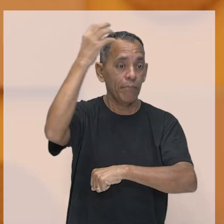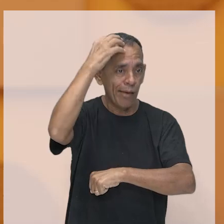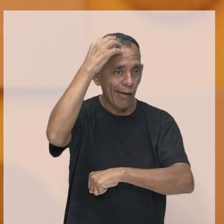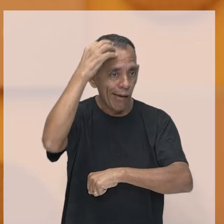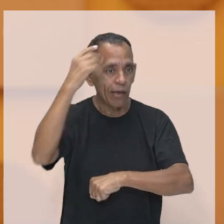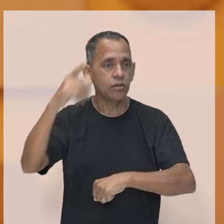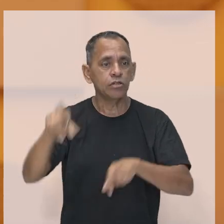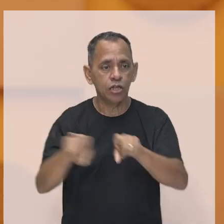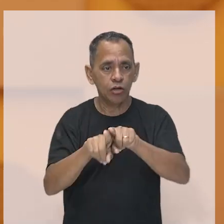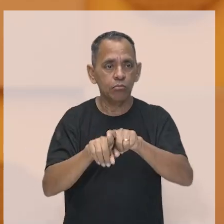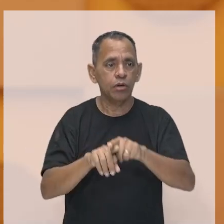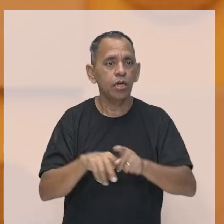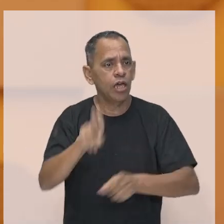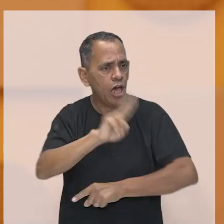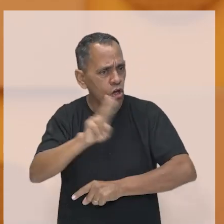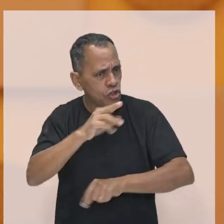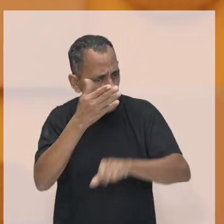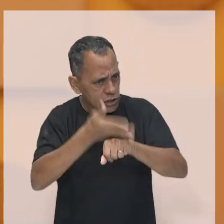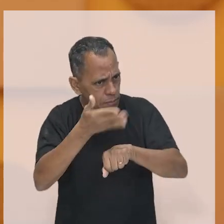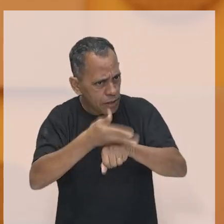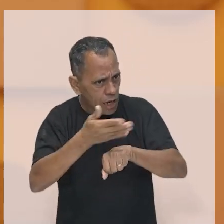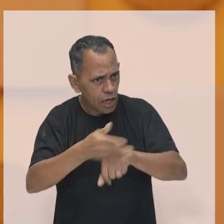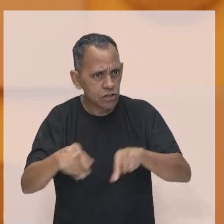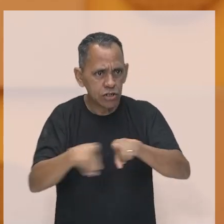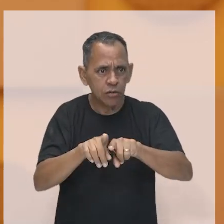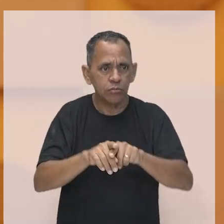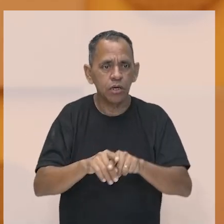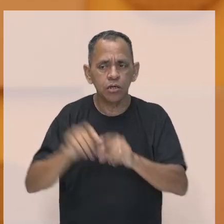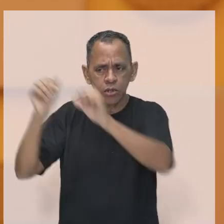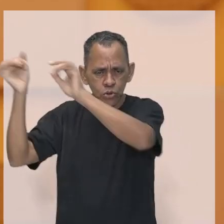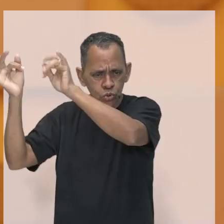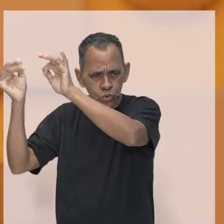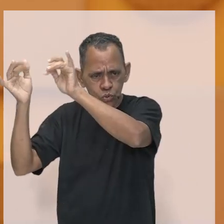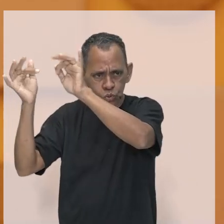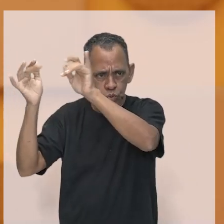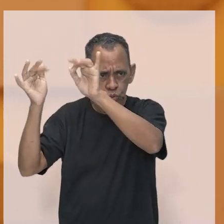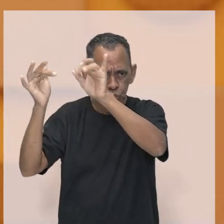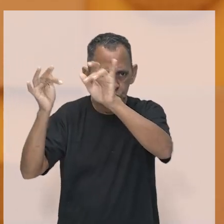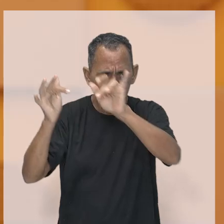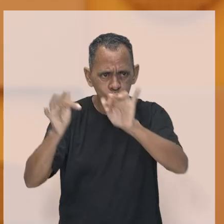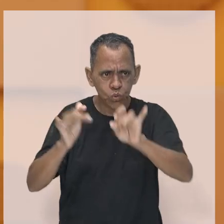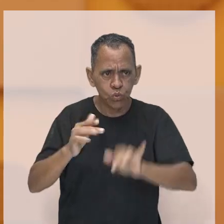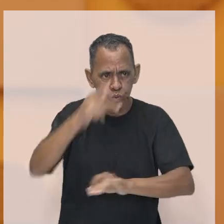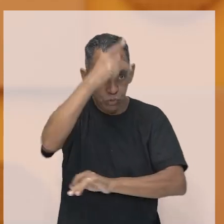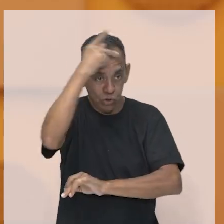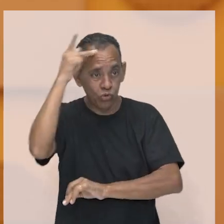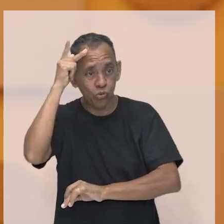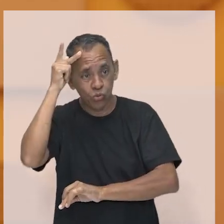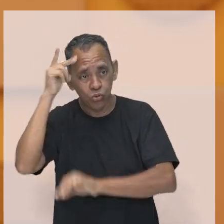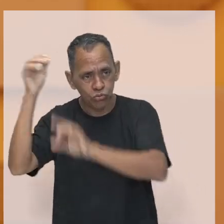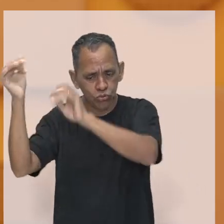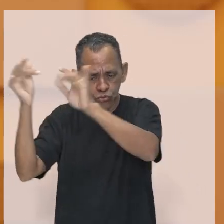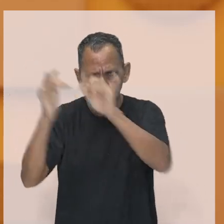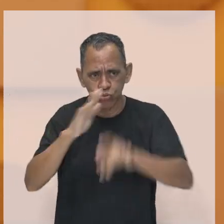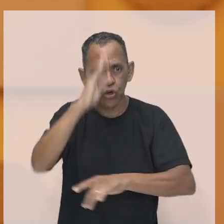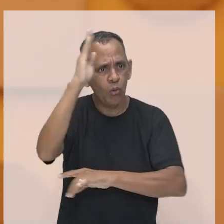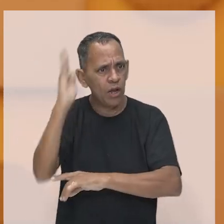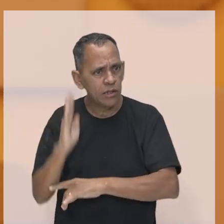escravocrata ela era presente, ela era latente, com a vinda de milhares de negros africanos na condição